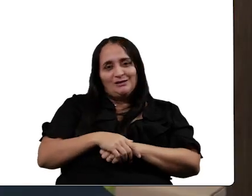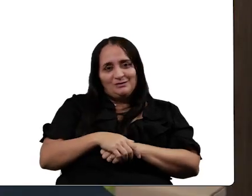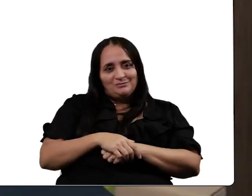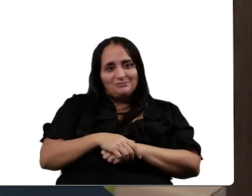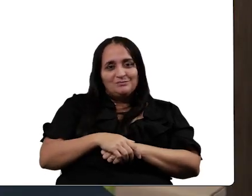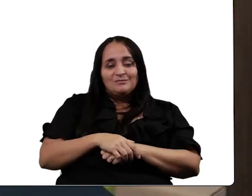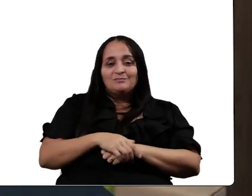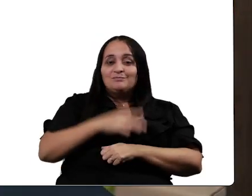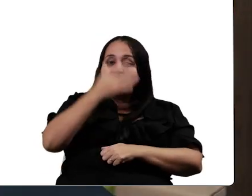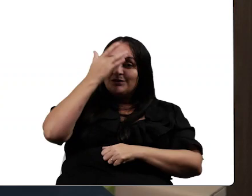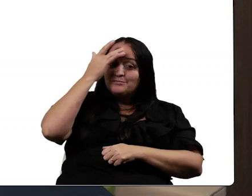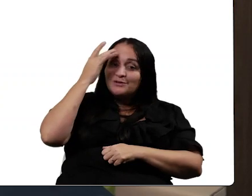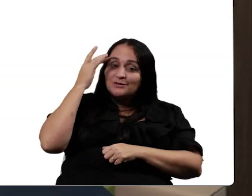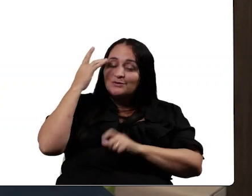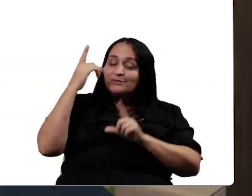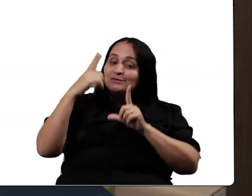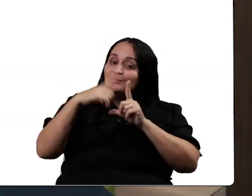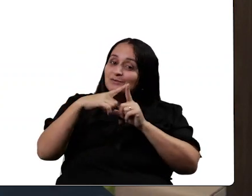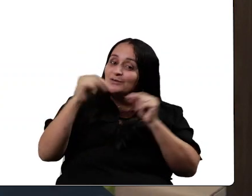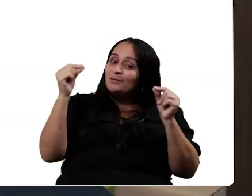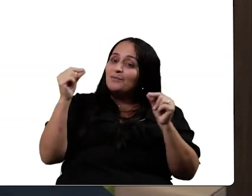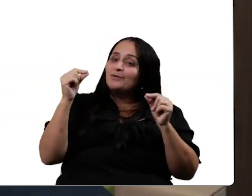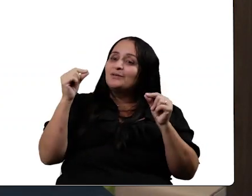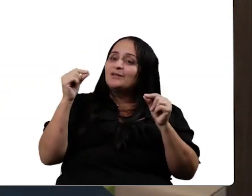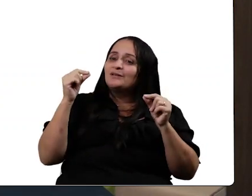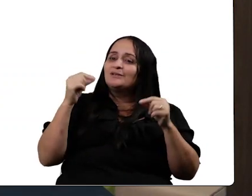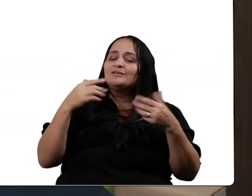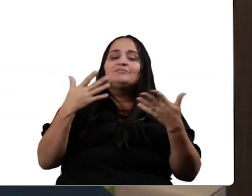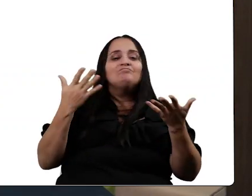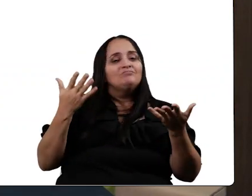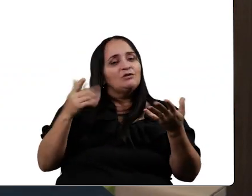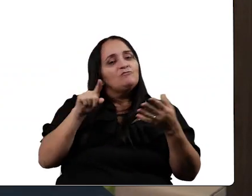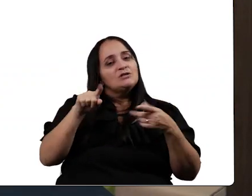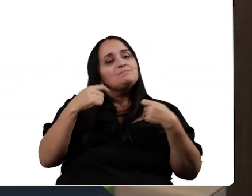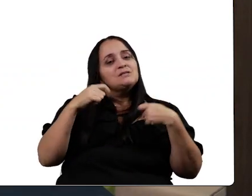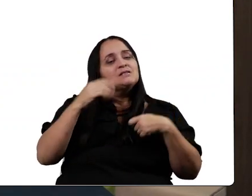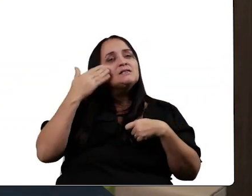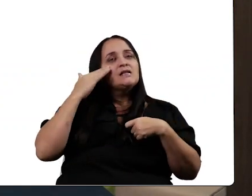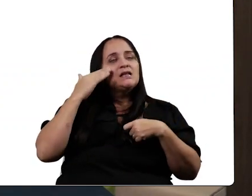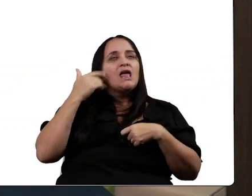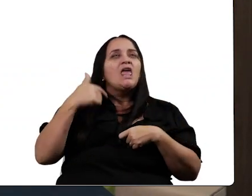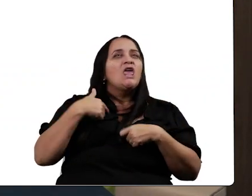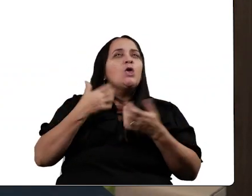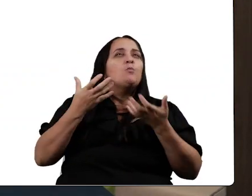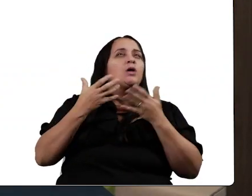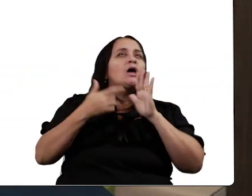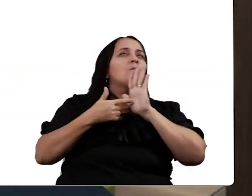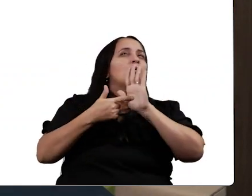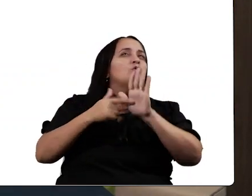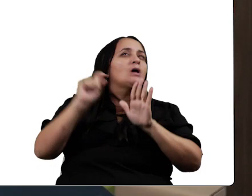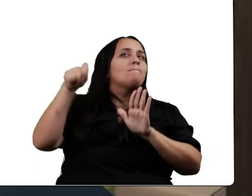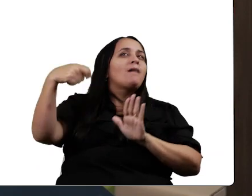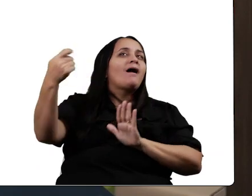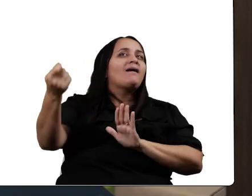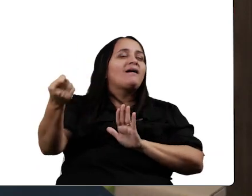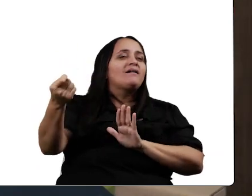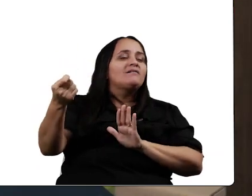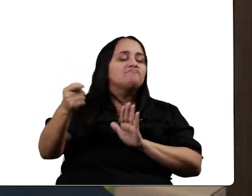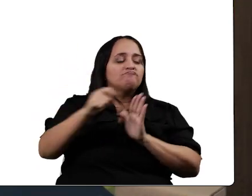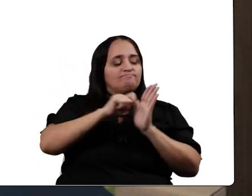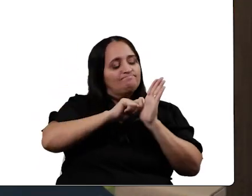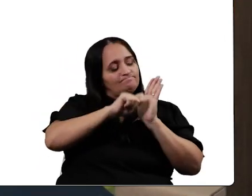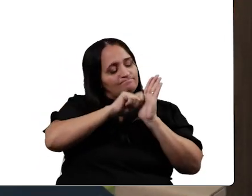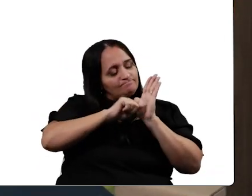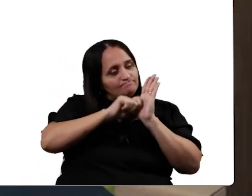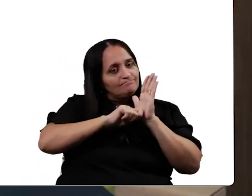você for escrever alguma coisa, sempre leve em consideração para quem você está escrevendo, tá bom? Isso é muito importante.